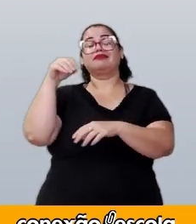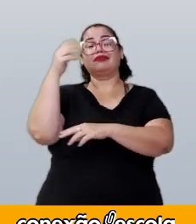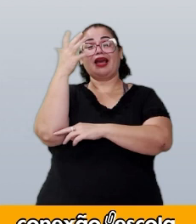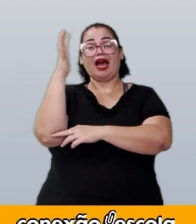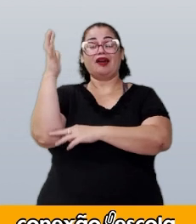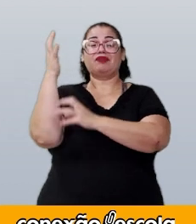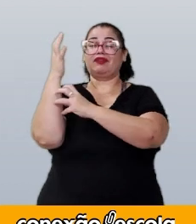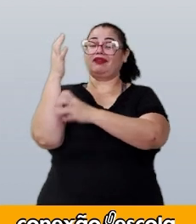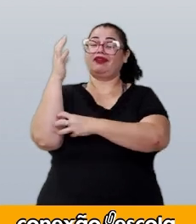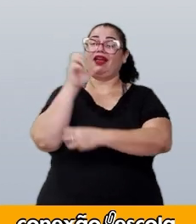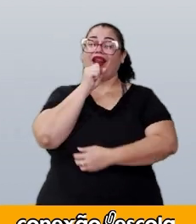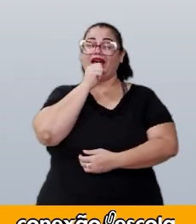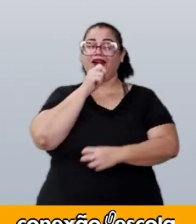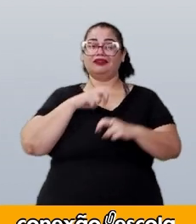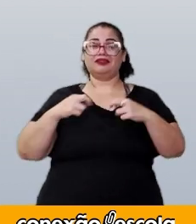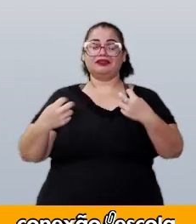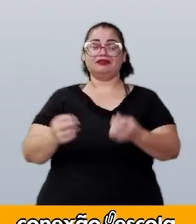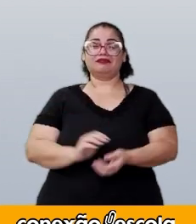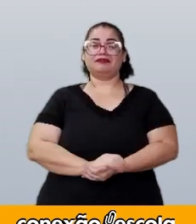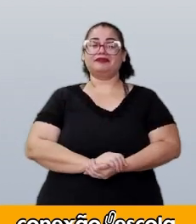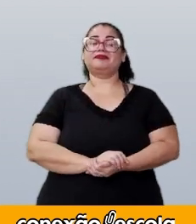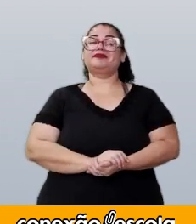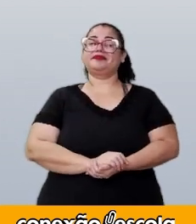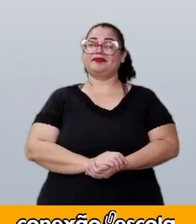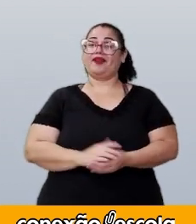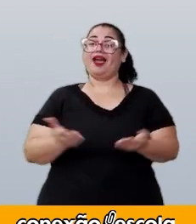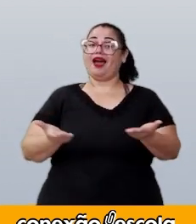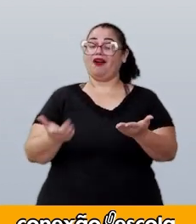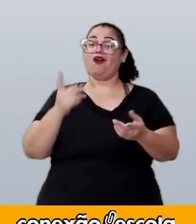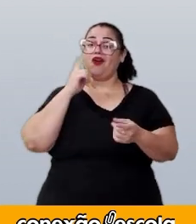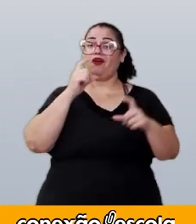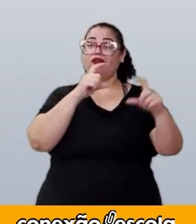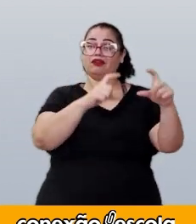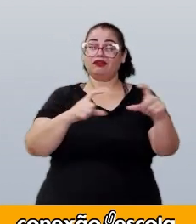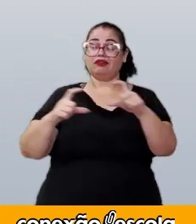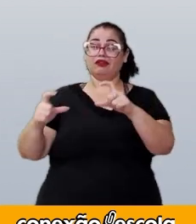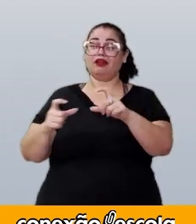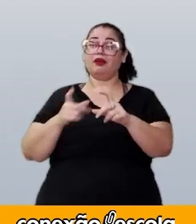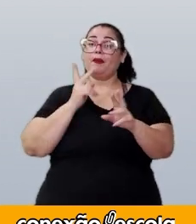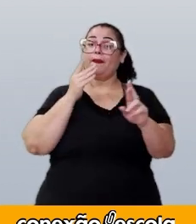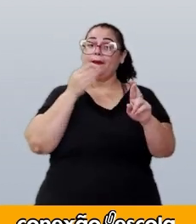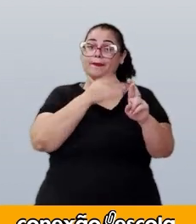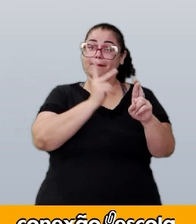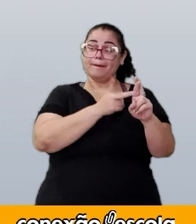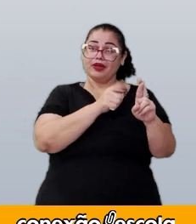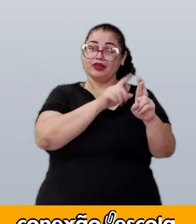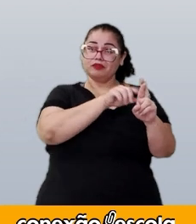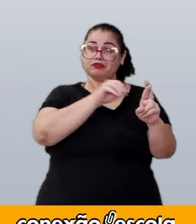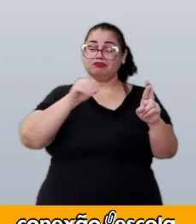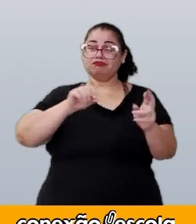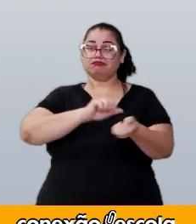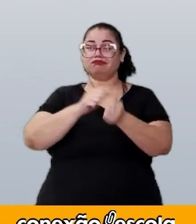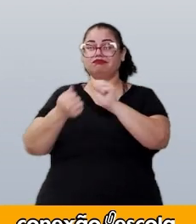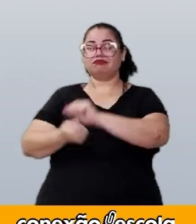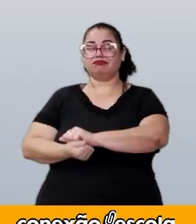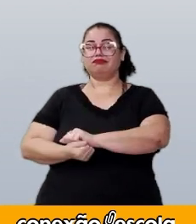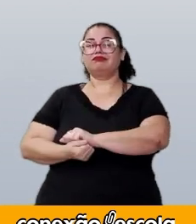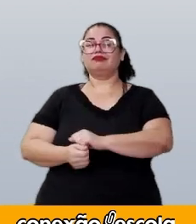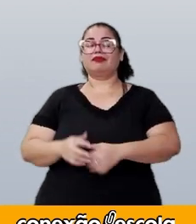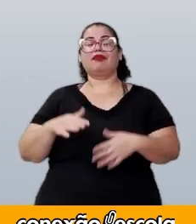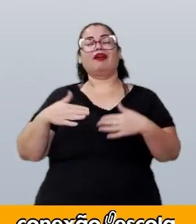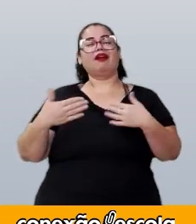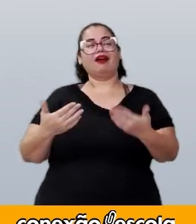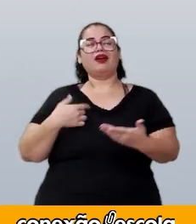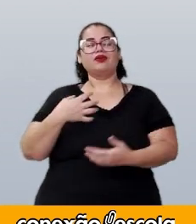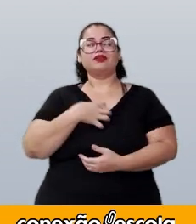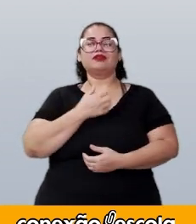laranjais. Agora vejam só a paráfrase desse poema. Ah, como sinto